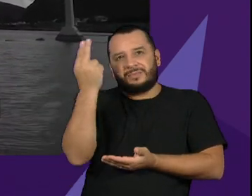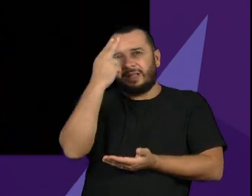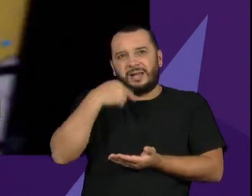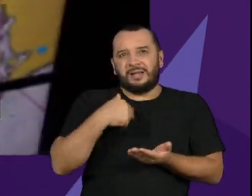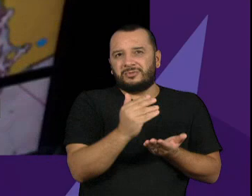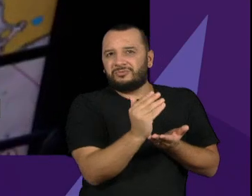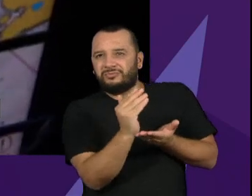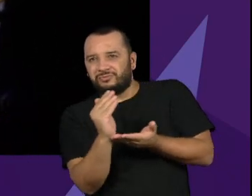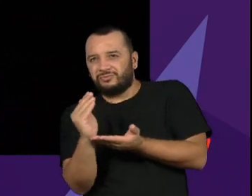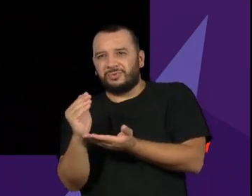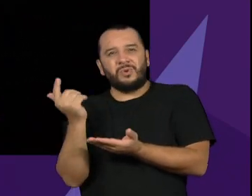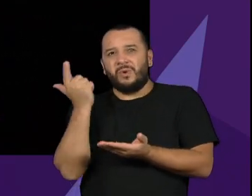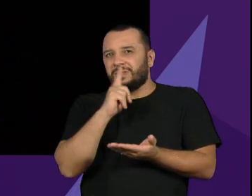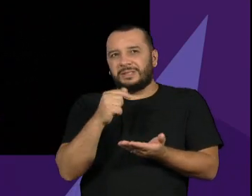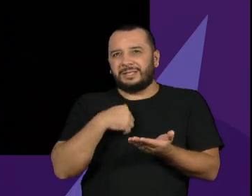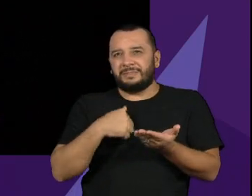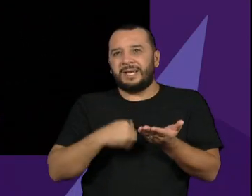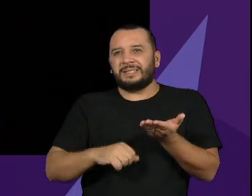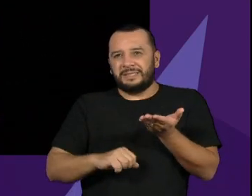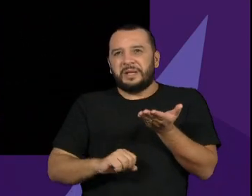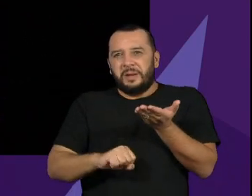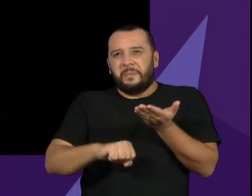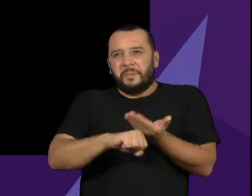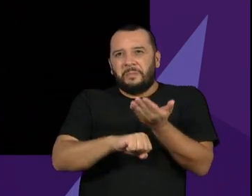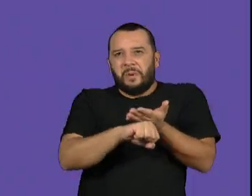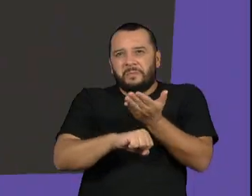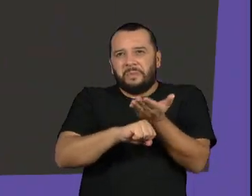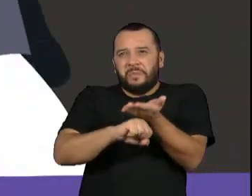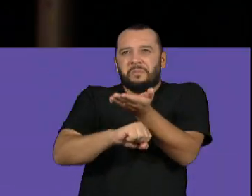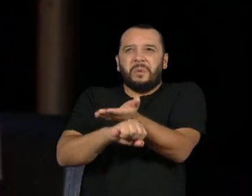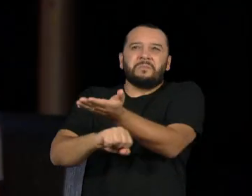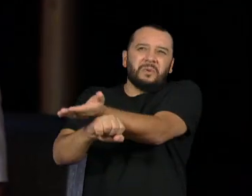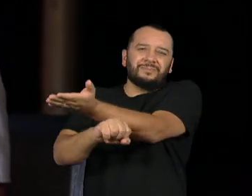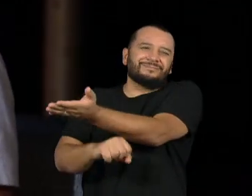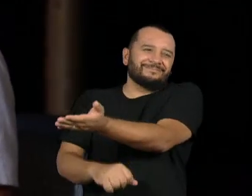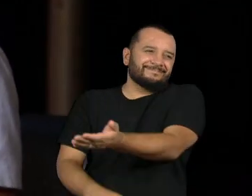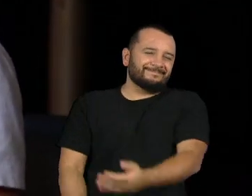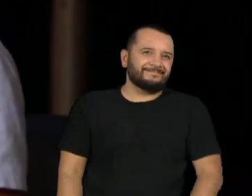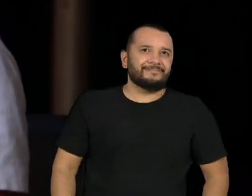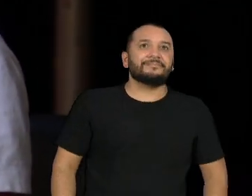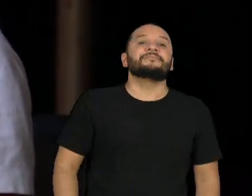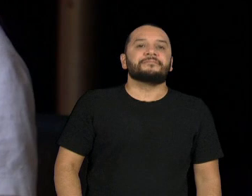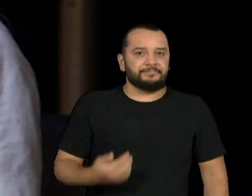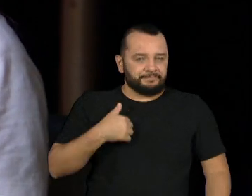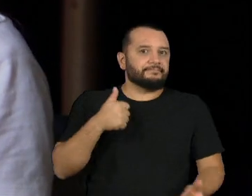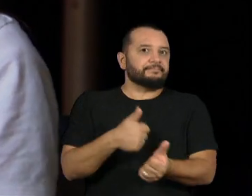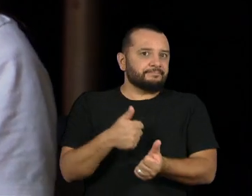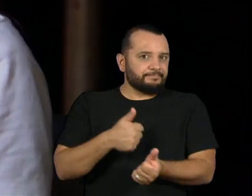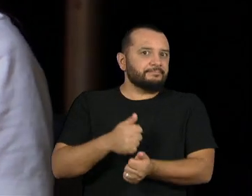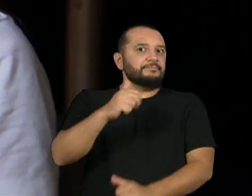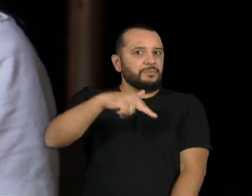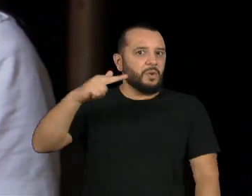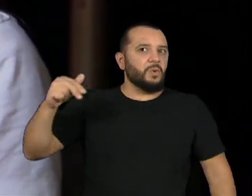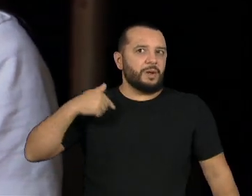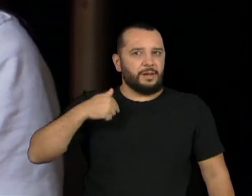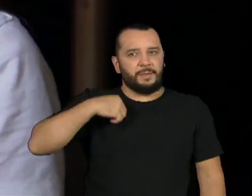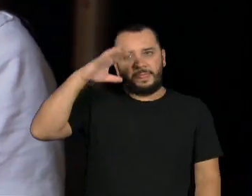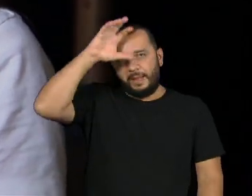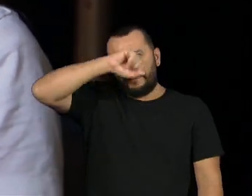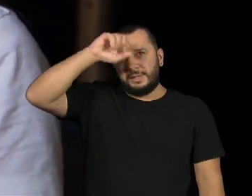forte, mas eu senti pedras em todo canto. Na costa da Noruega foi o lugar onde eu mais aprendi